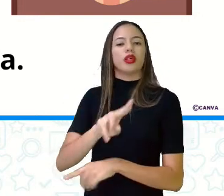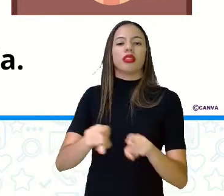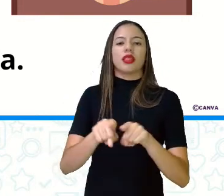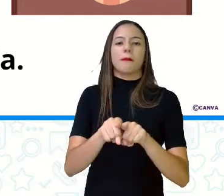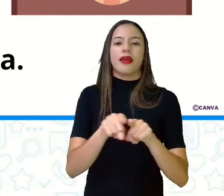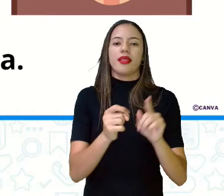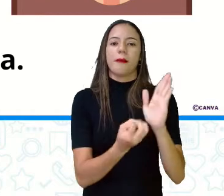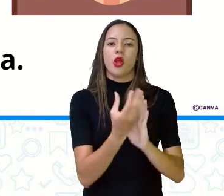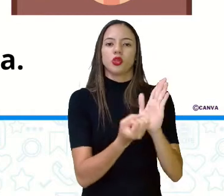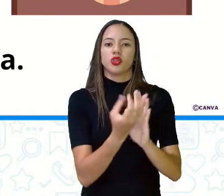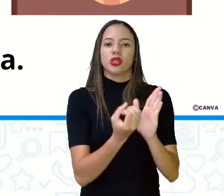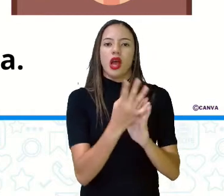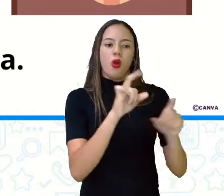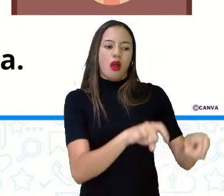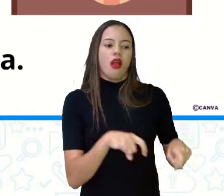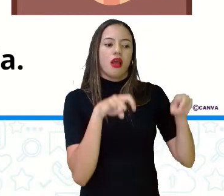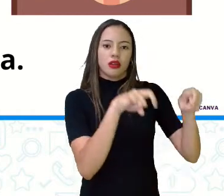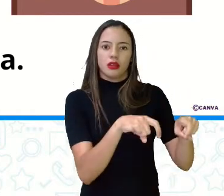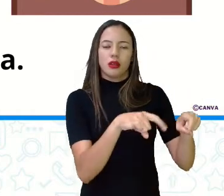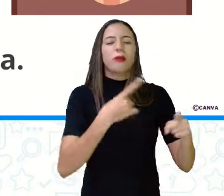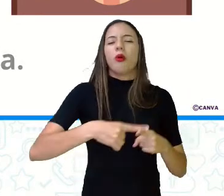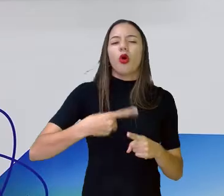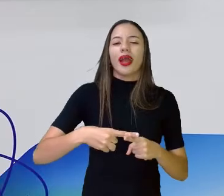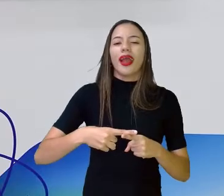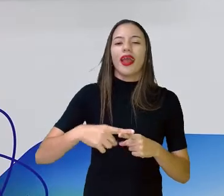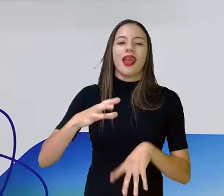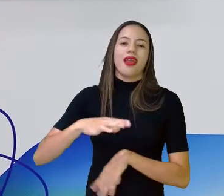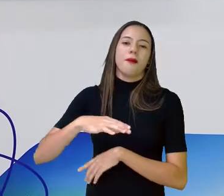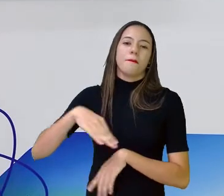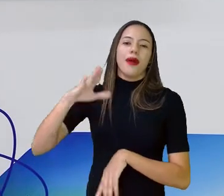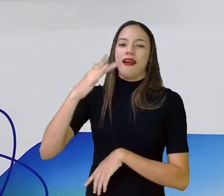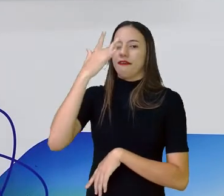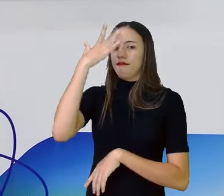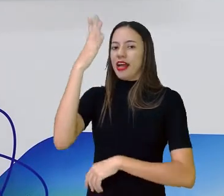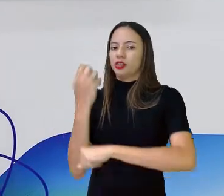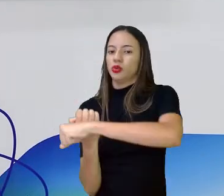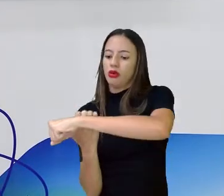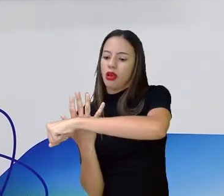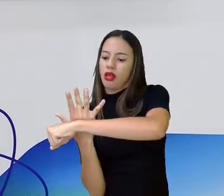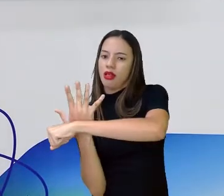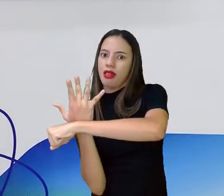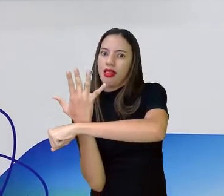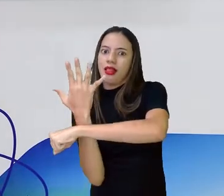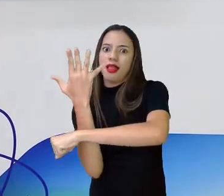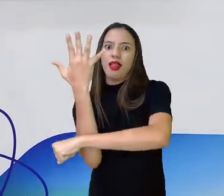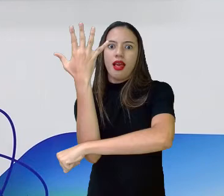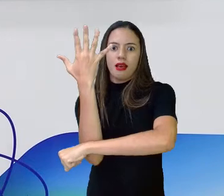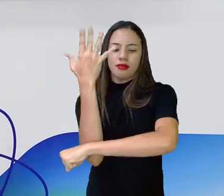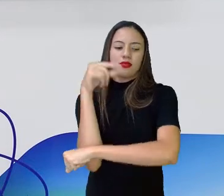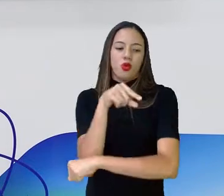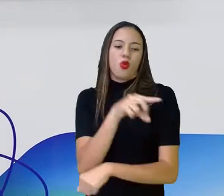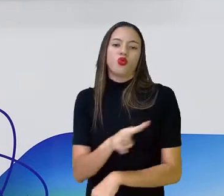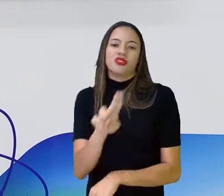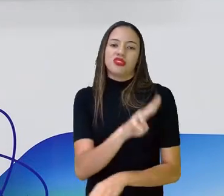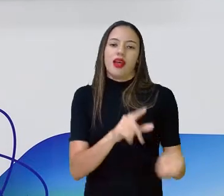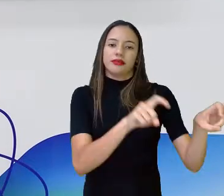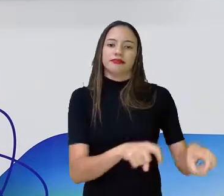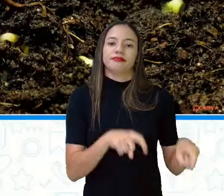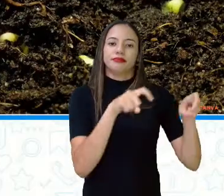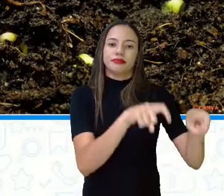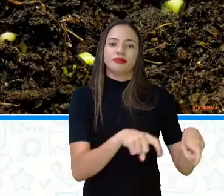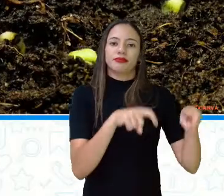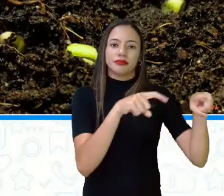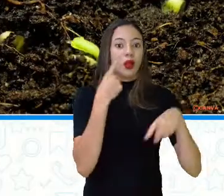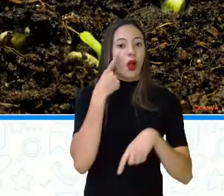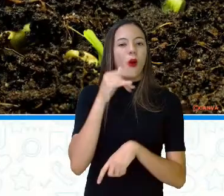agrícola. Claro, se ele é fértil, obviamente vai ser um solo onde as pessoas vão utilizar para produzir. E aí eu trago o exemplo, vocês